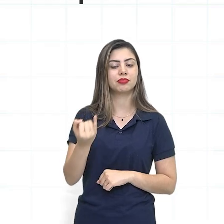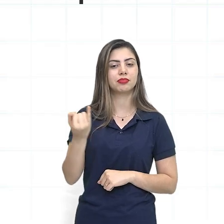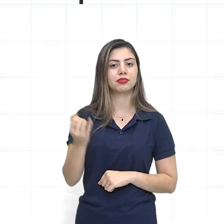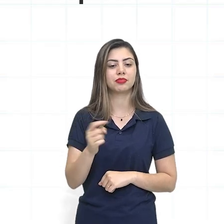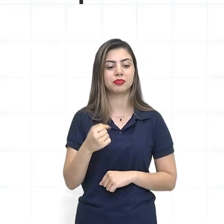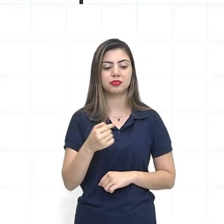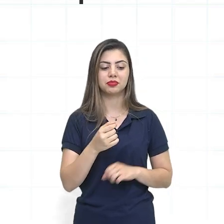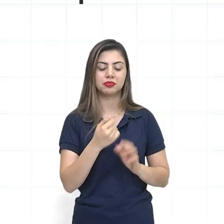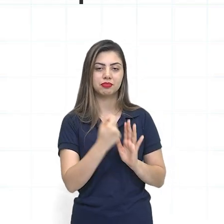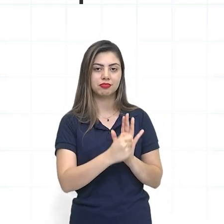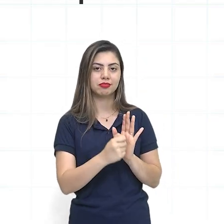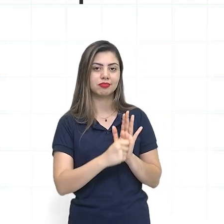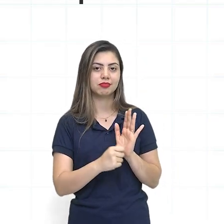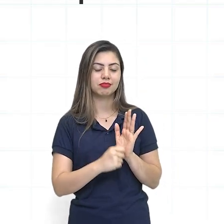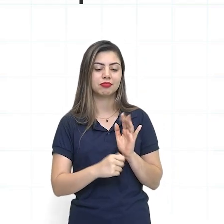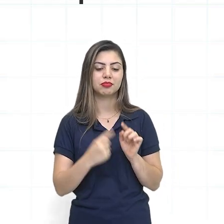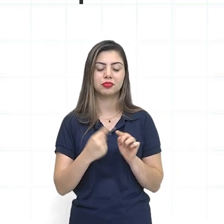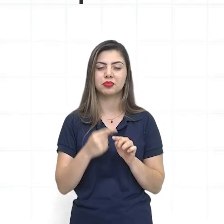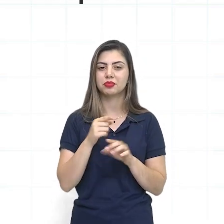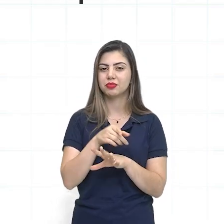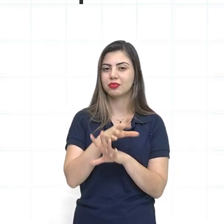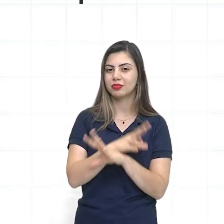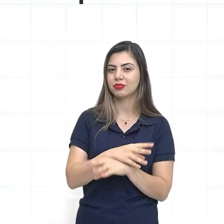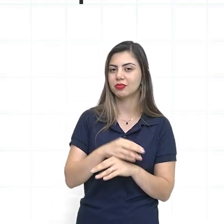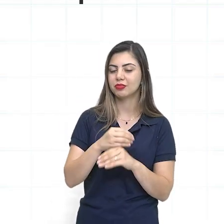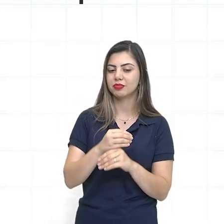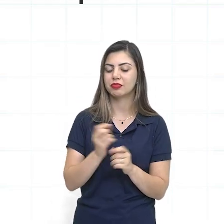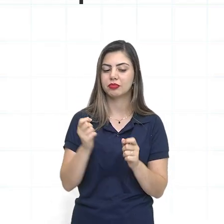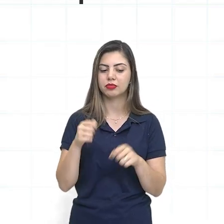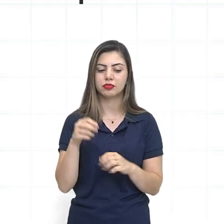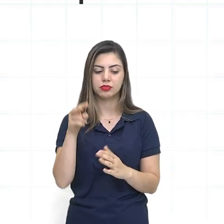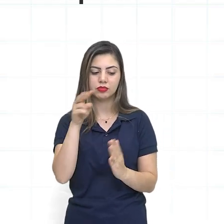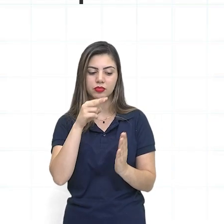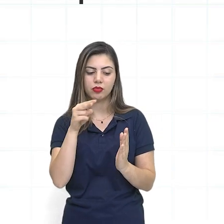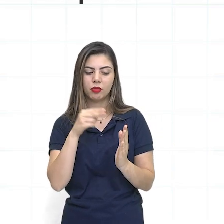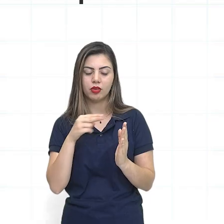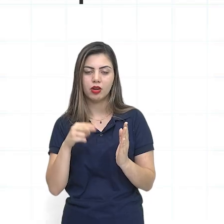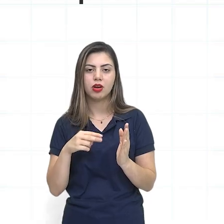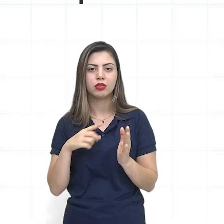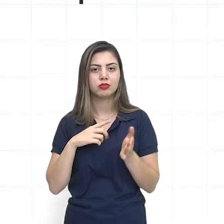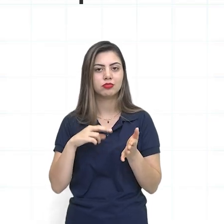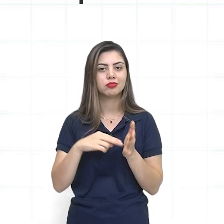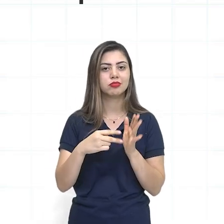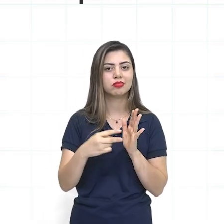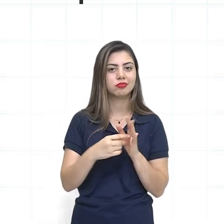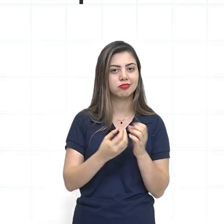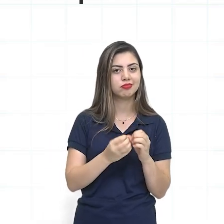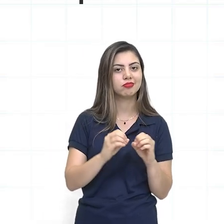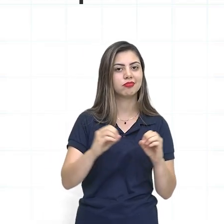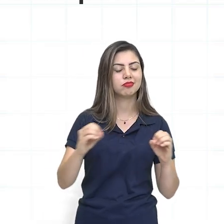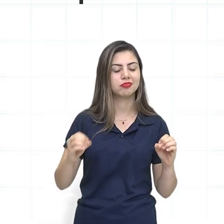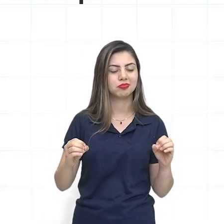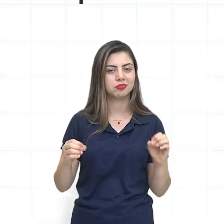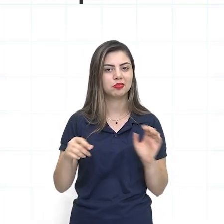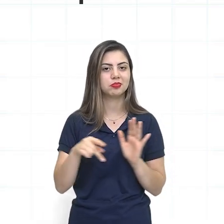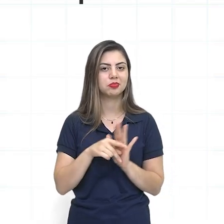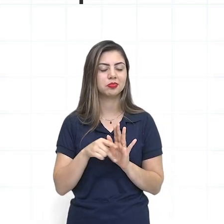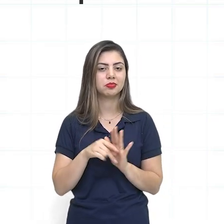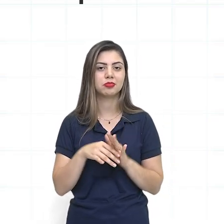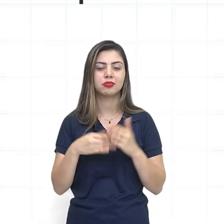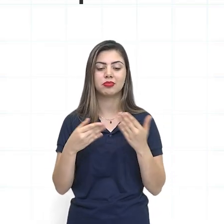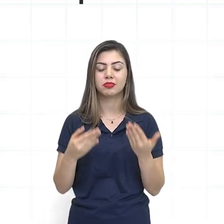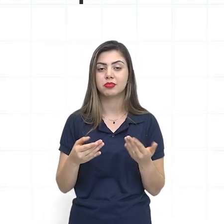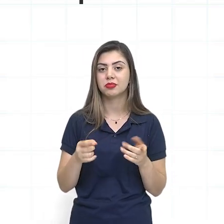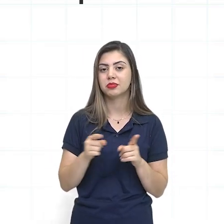no momento da escrita, porque elas proporcionam o sentido, né, nas orações, que evita,